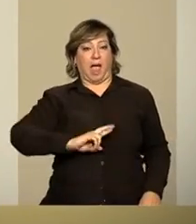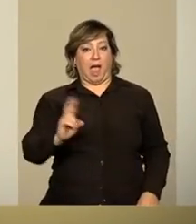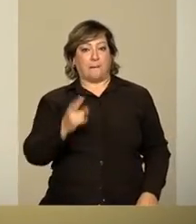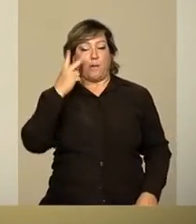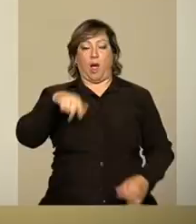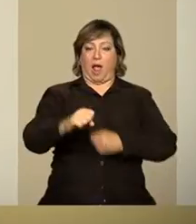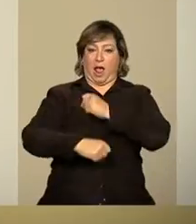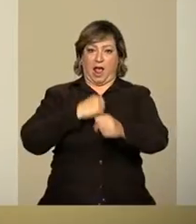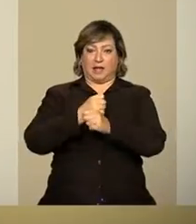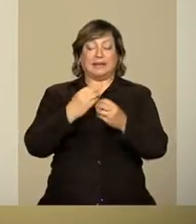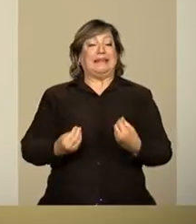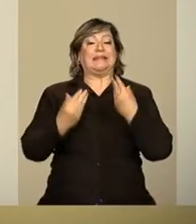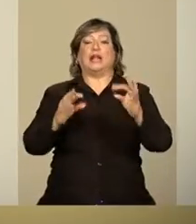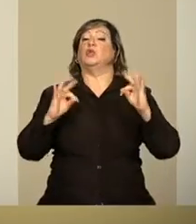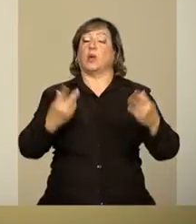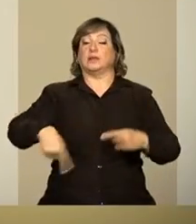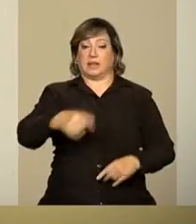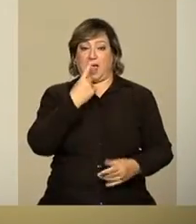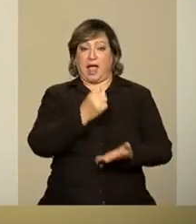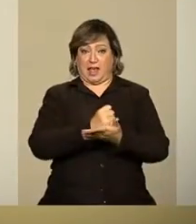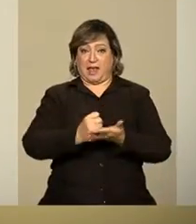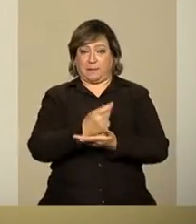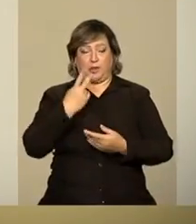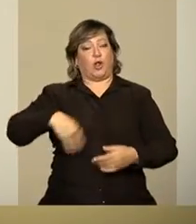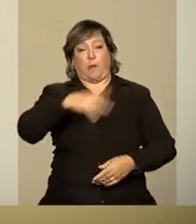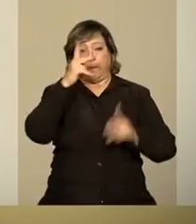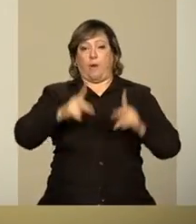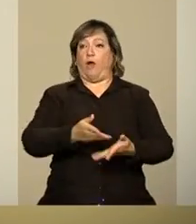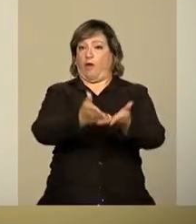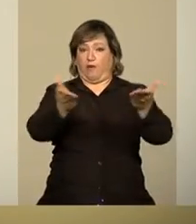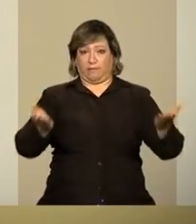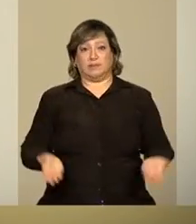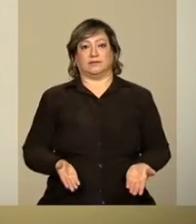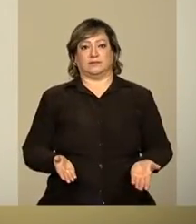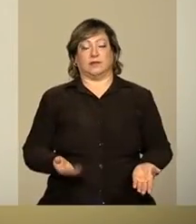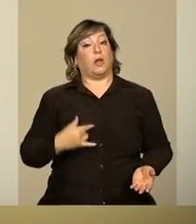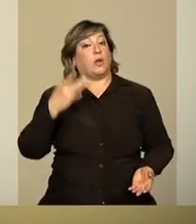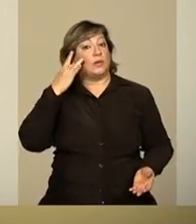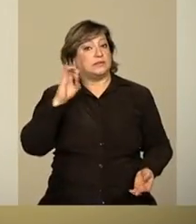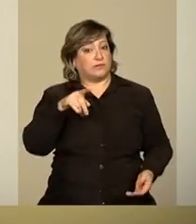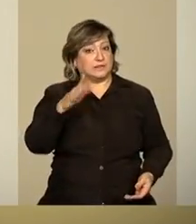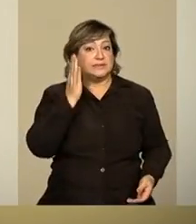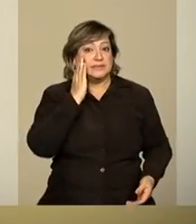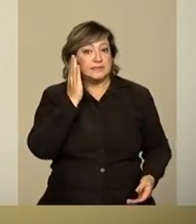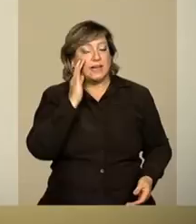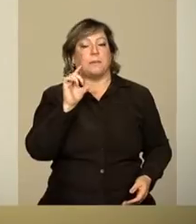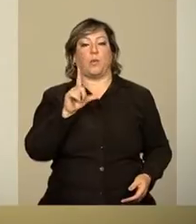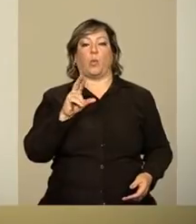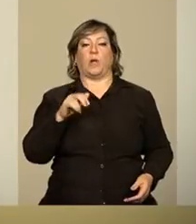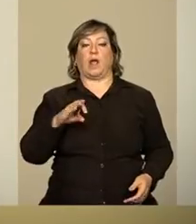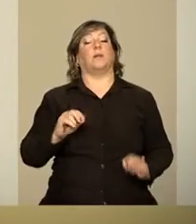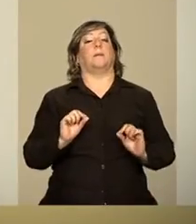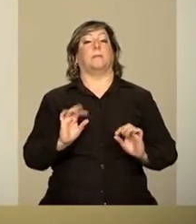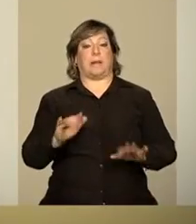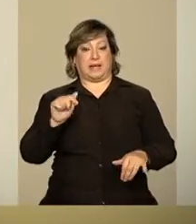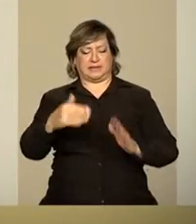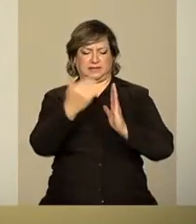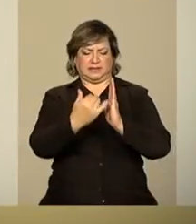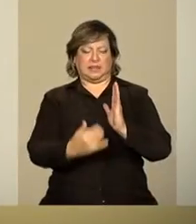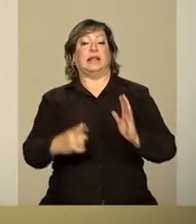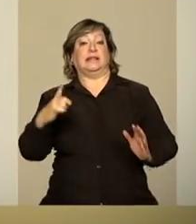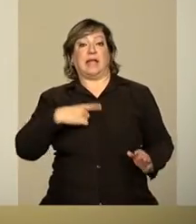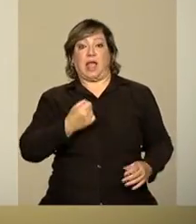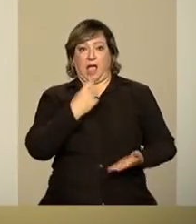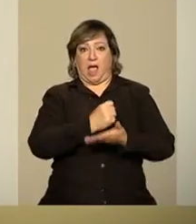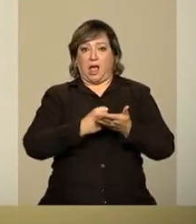para fornecer todos esses medicamentos para nossa população e não sei Luciano se você sabe mas nessa lista a